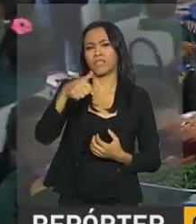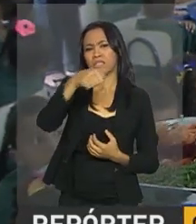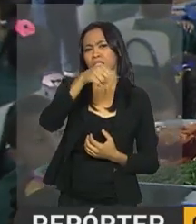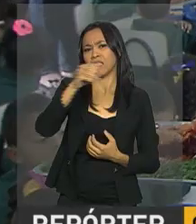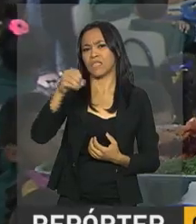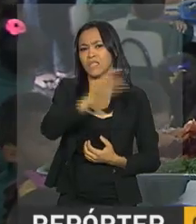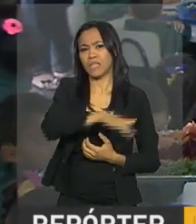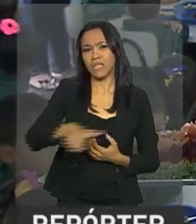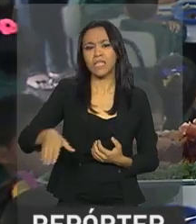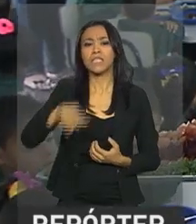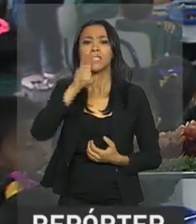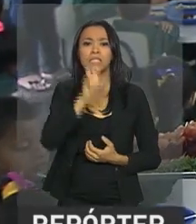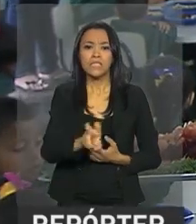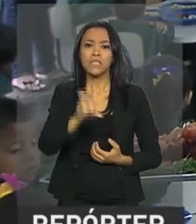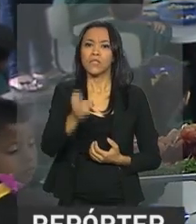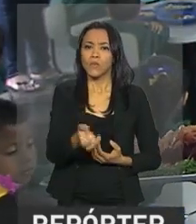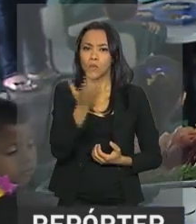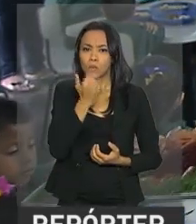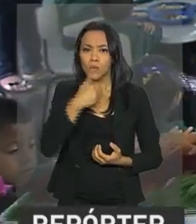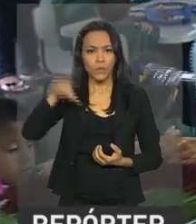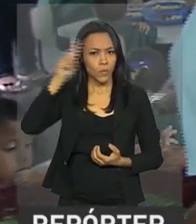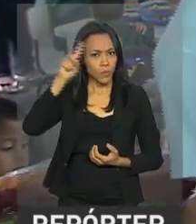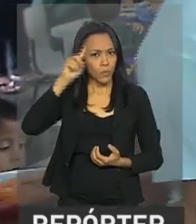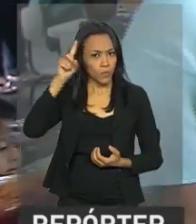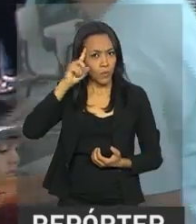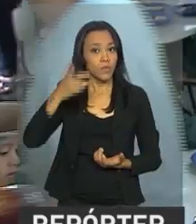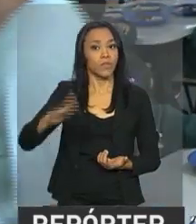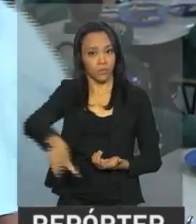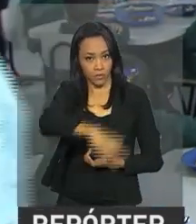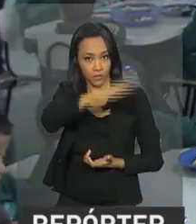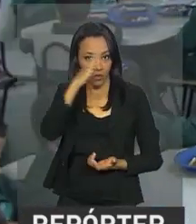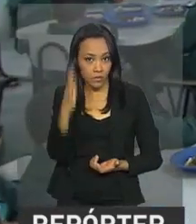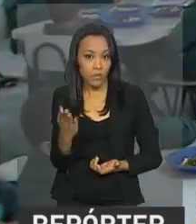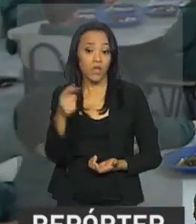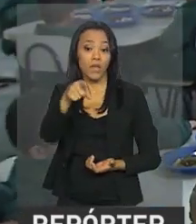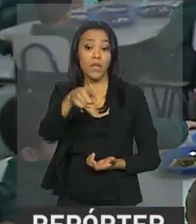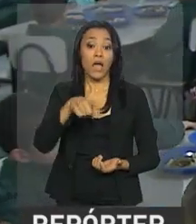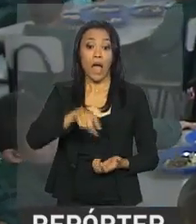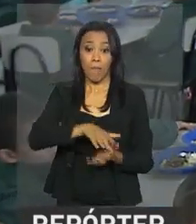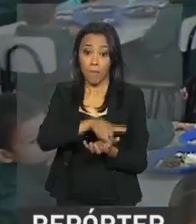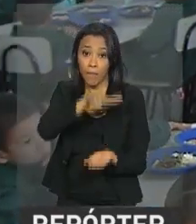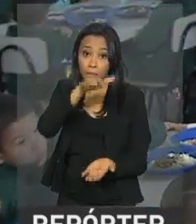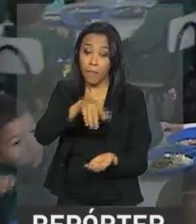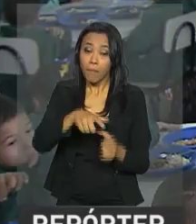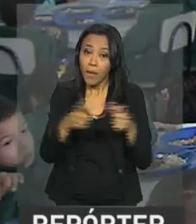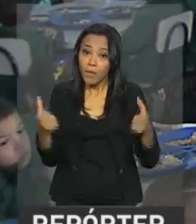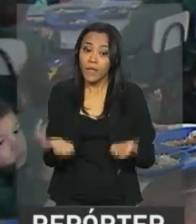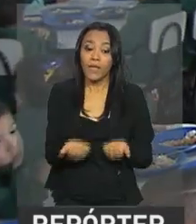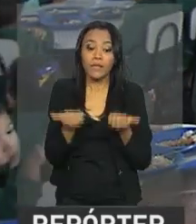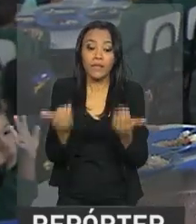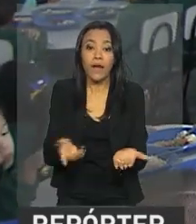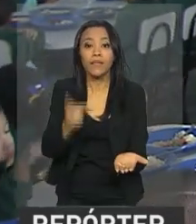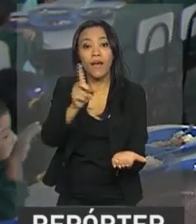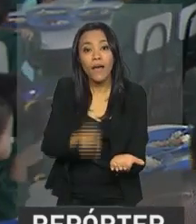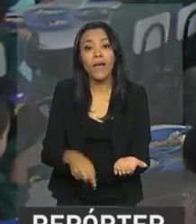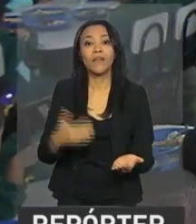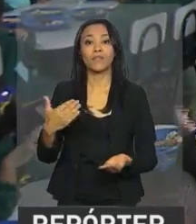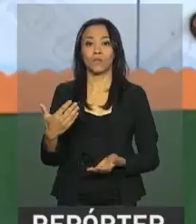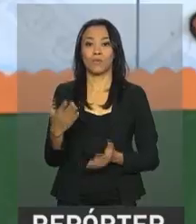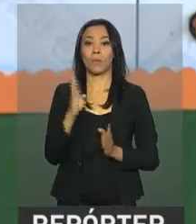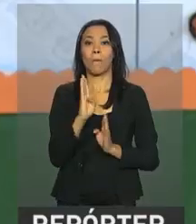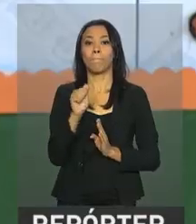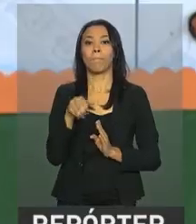fazem 5 refeições todos os dias. Grande parte do que é servido para os pequenos vem do Banco de